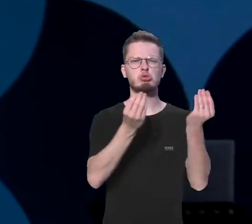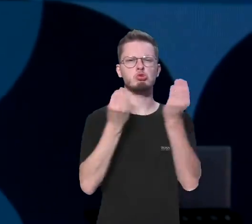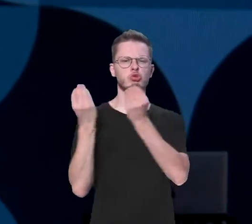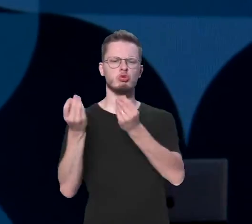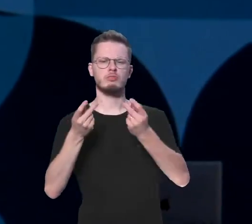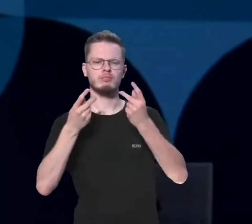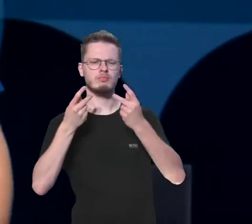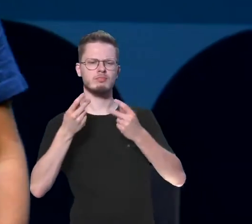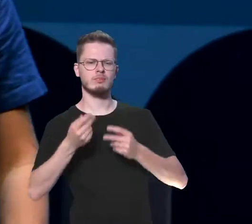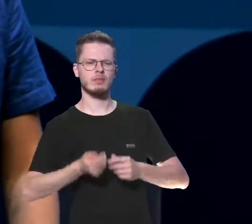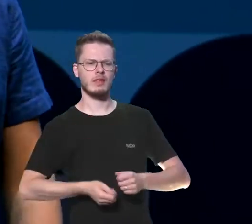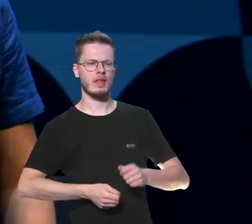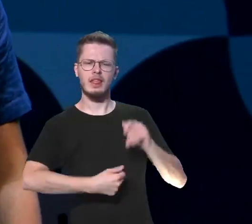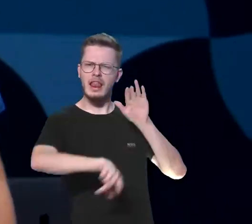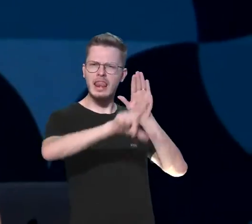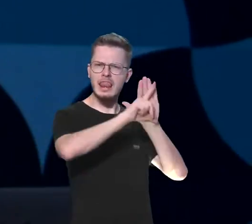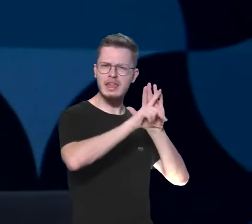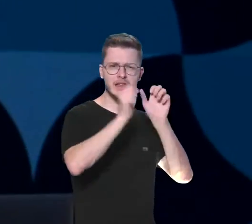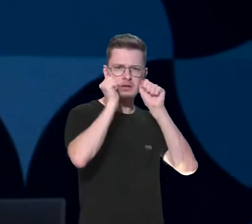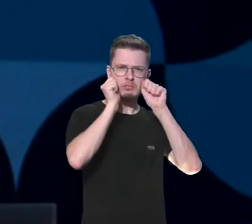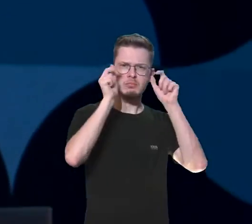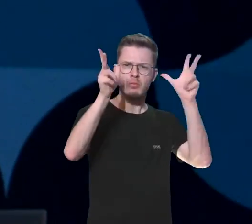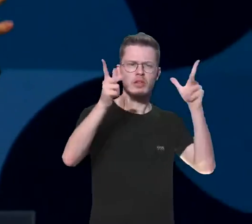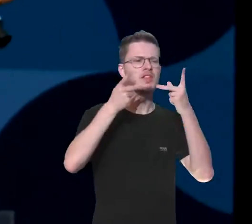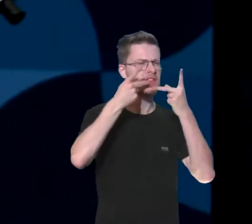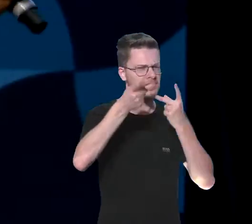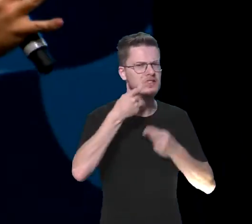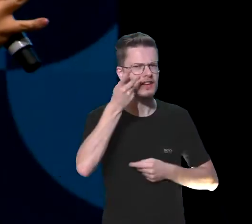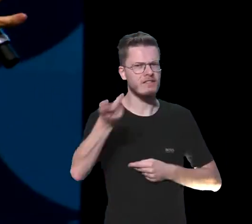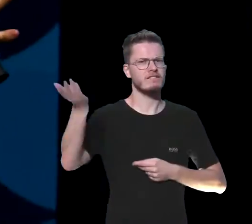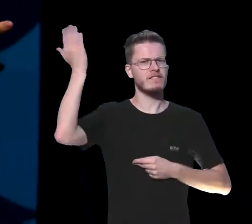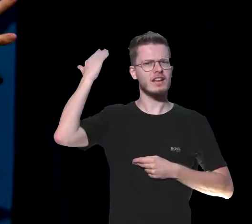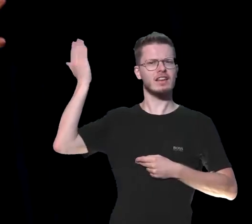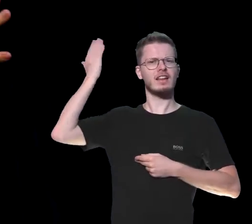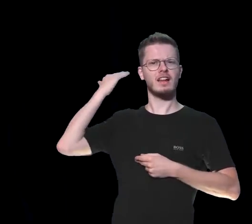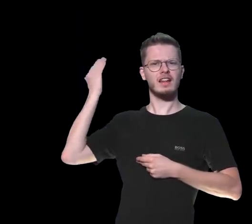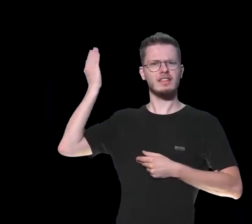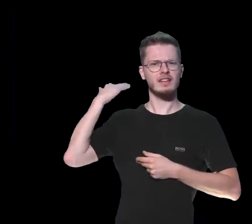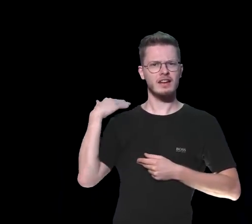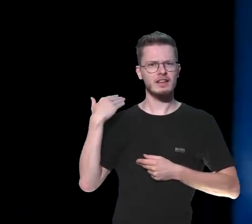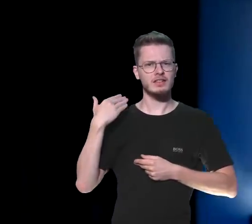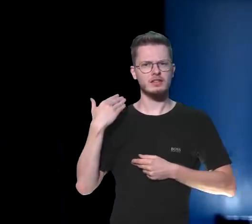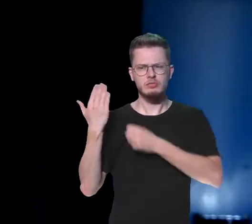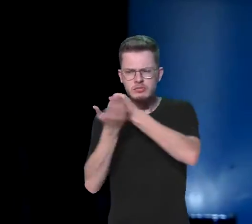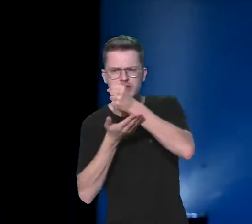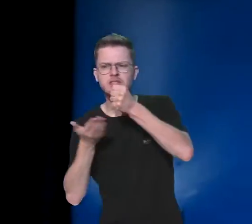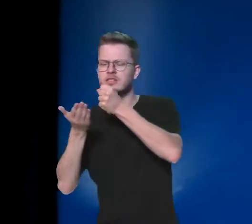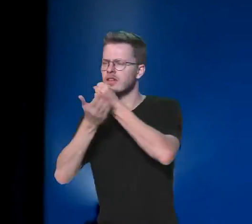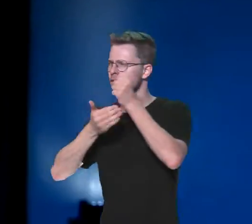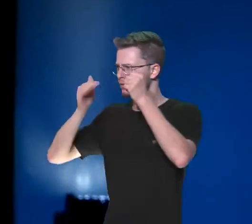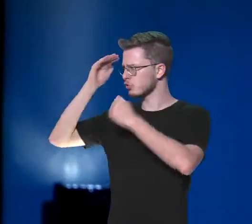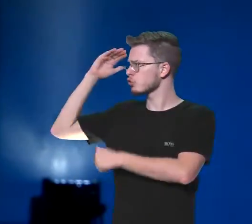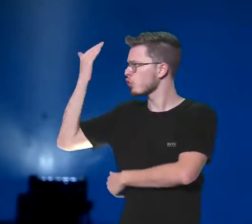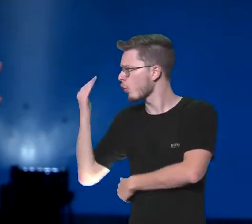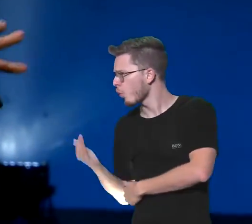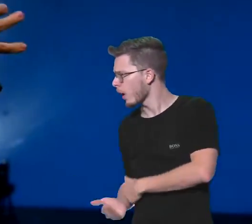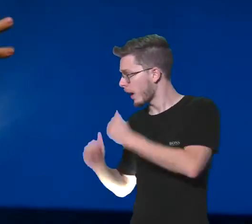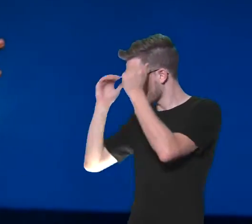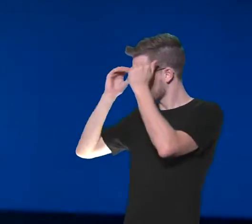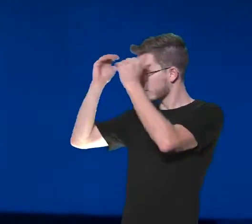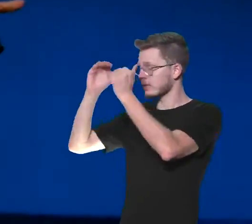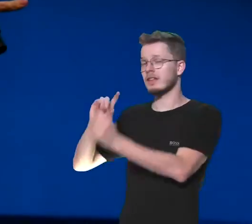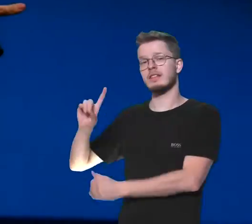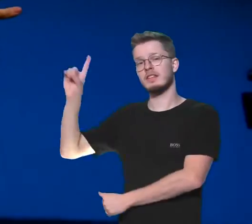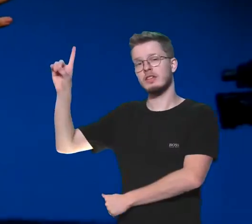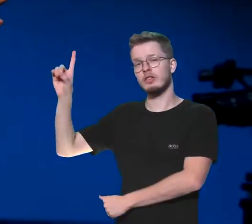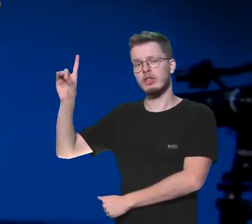que a intenção era justamente cuidar e honrar o coração do Senhor Deus, eles se perderam e eles começaram a